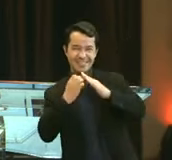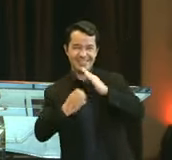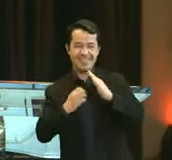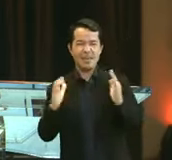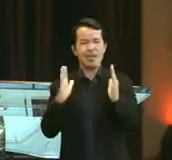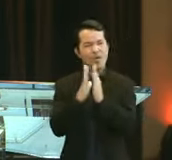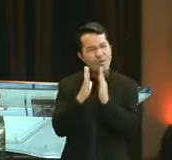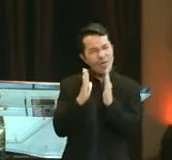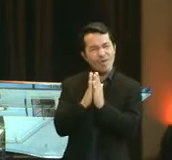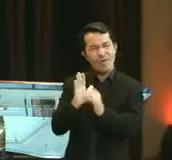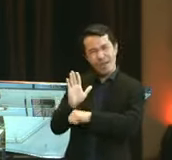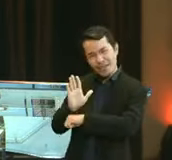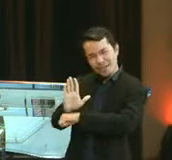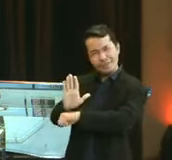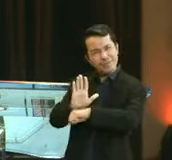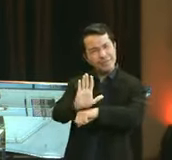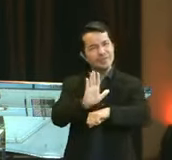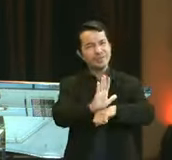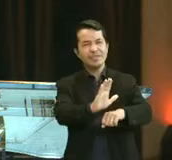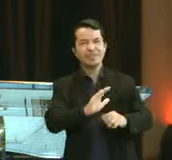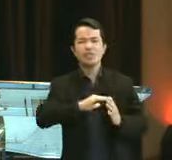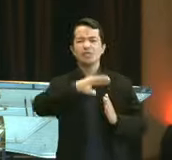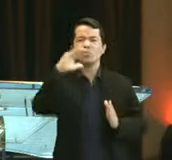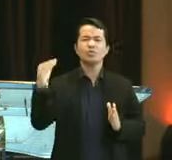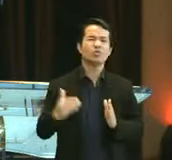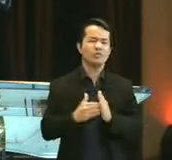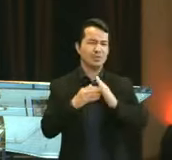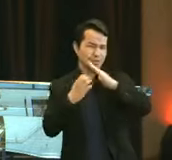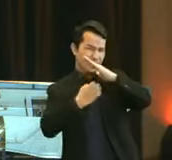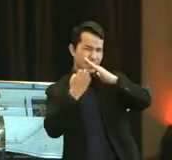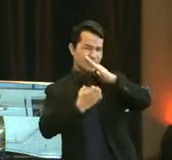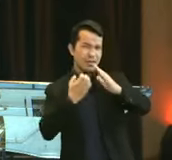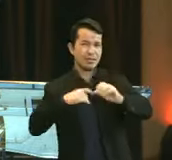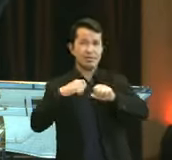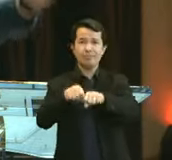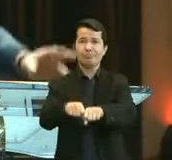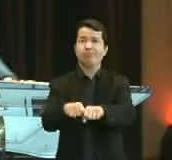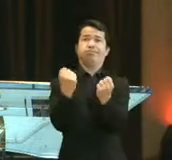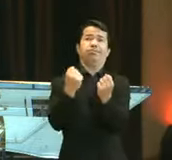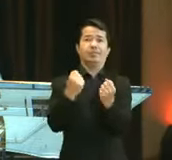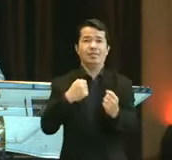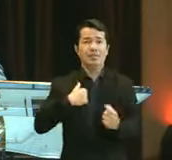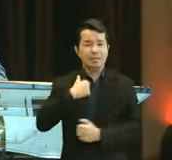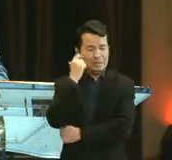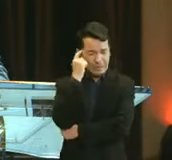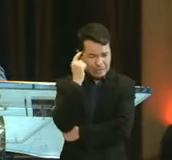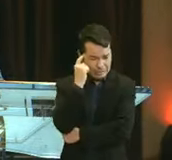pelos pequenos e médios empresários que estavam quebrando, pedindo a Deus por um projeto, por algo.